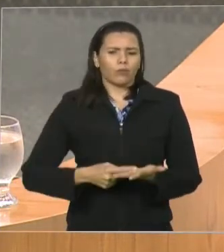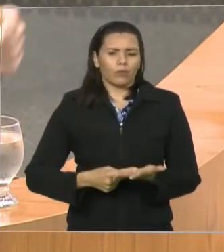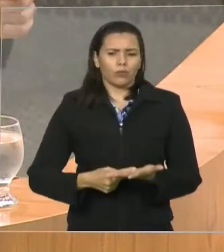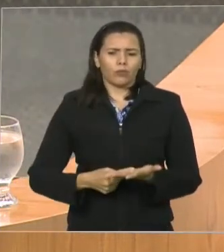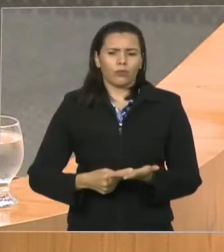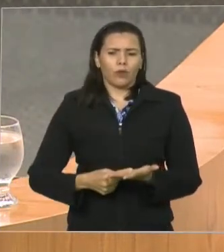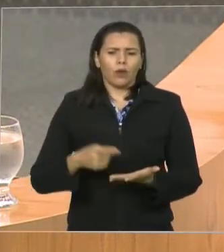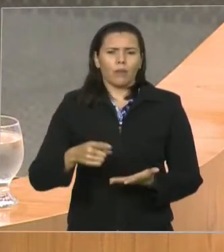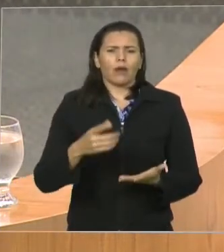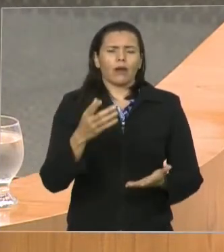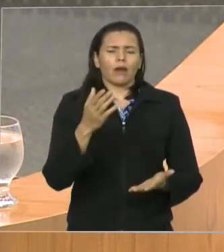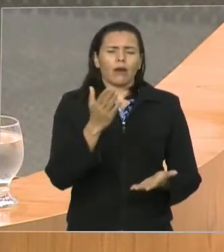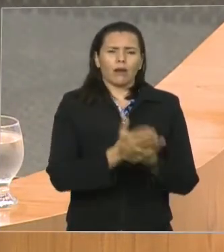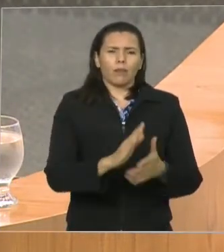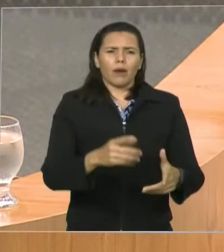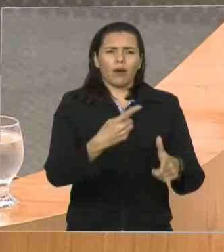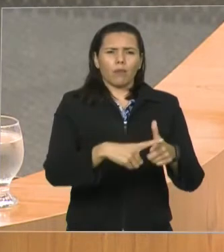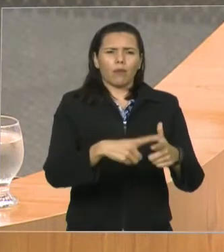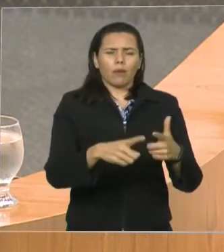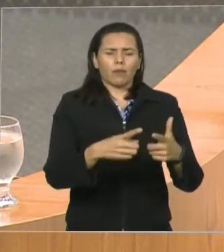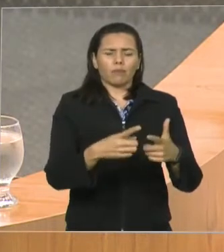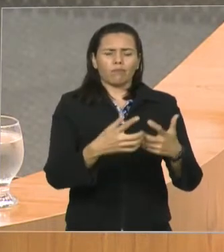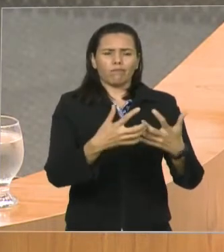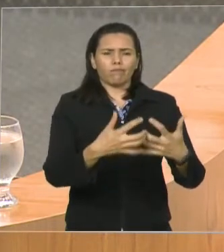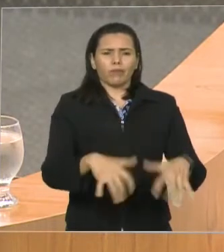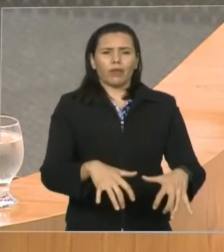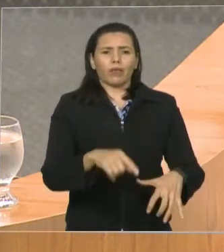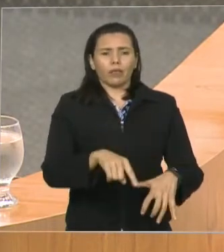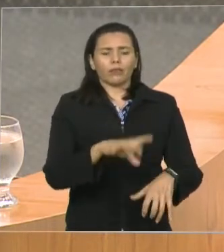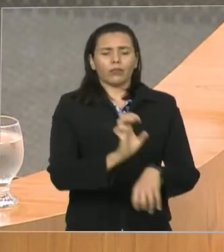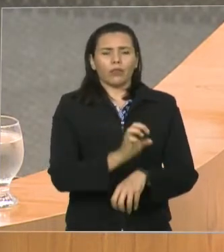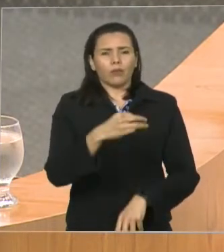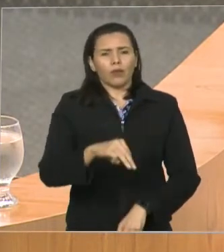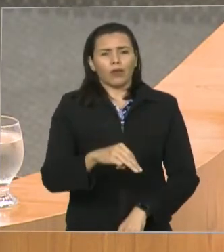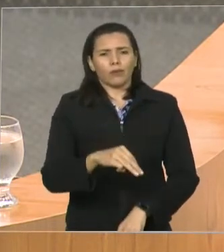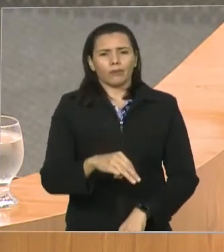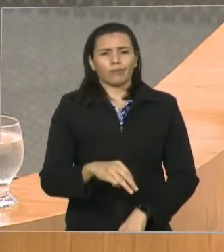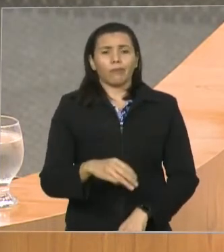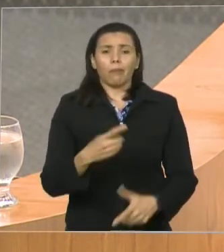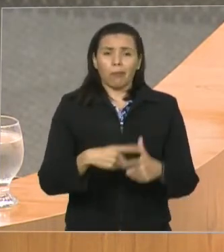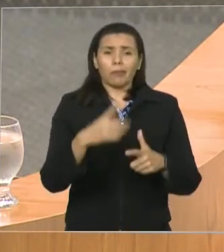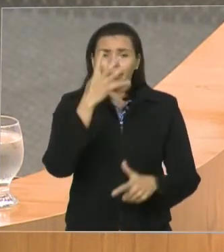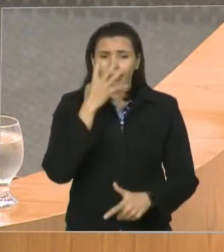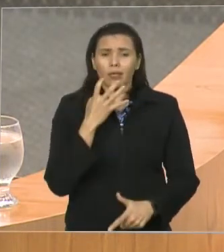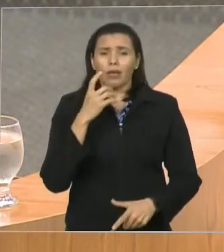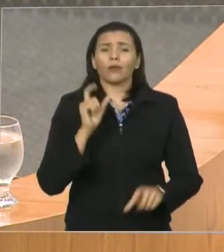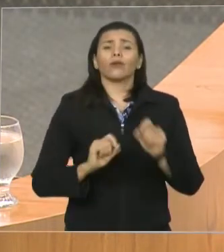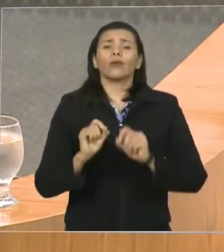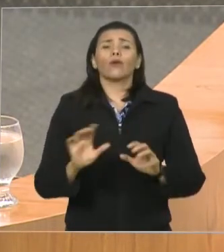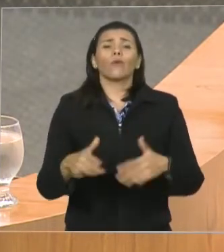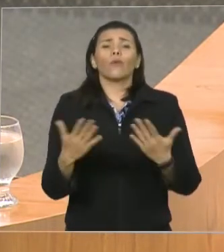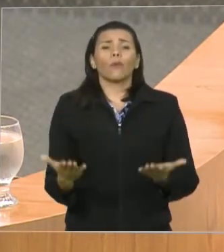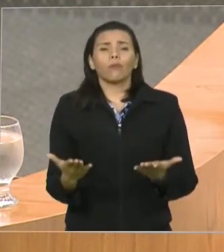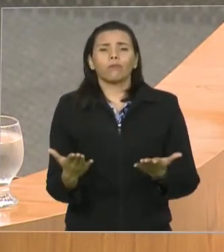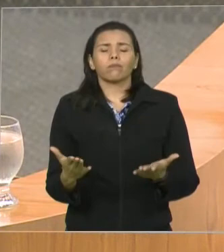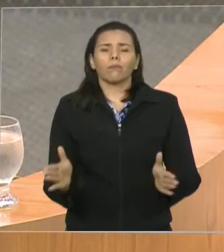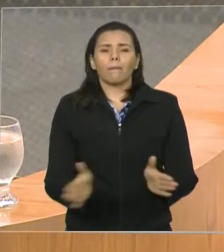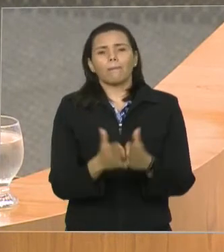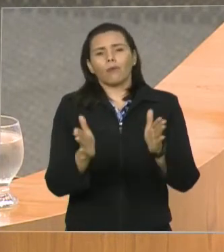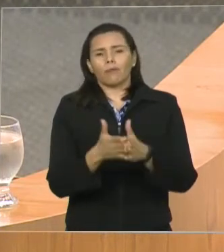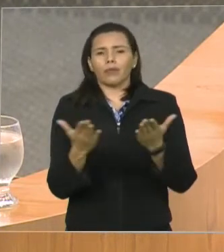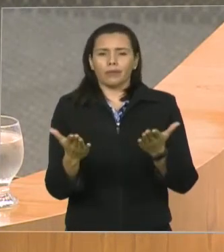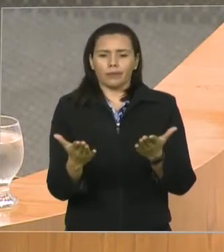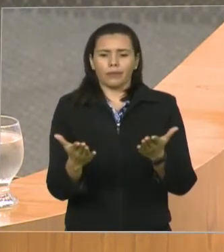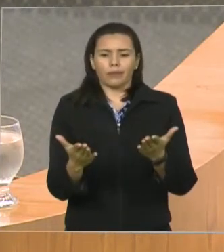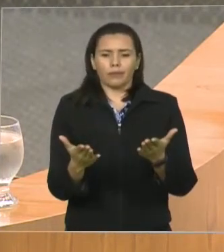Maranhão. E um deles é a pobreza extrema. Um deles é a pobreza extrema que está diante do vosso olhar.